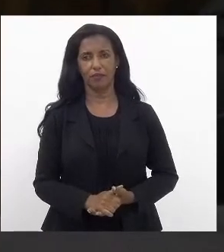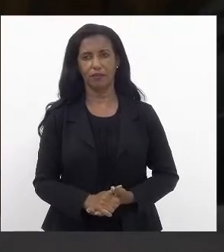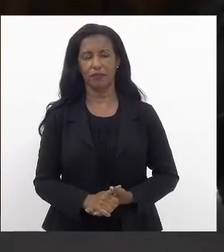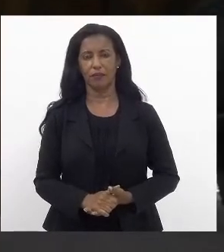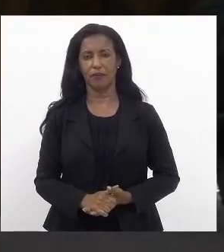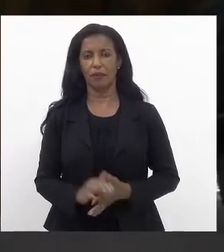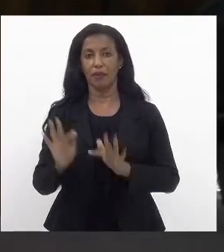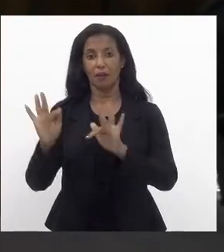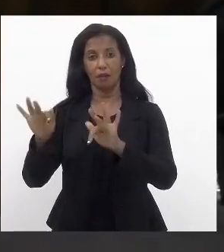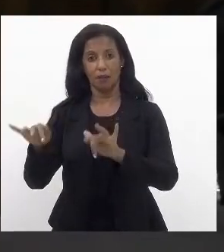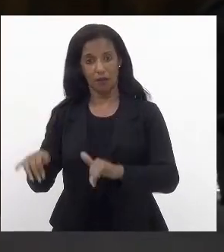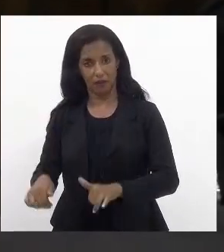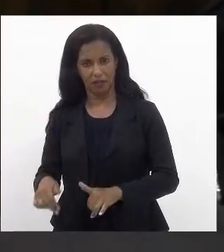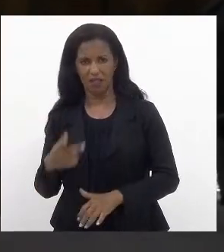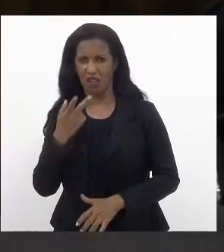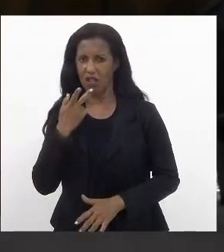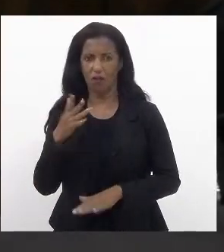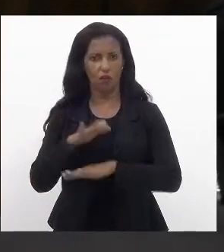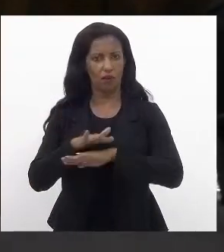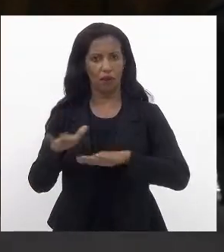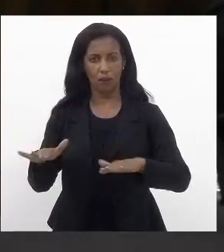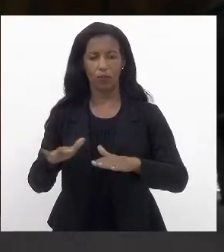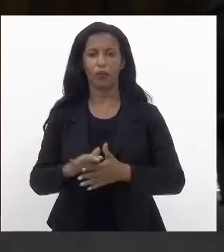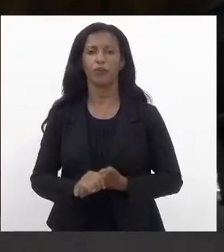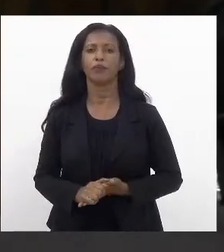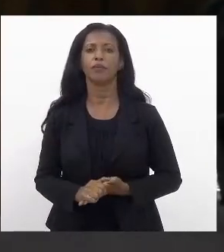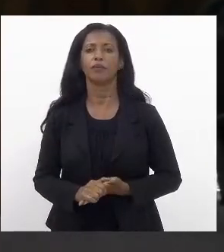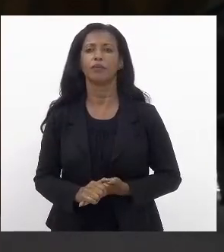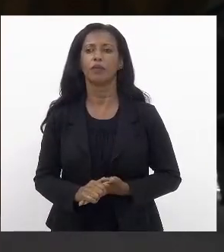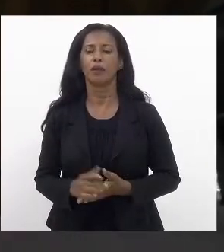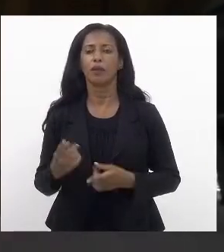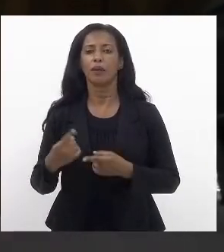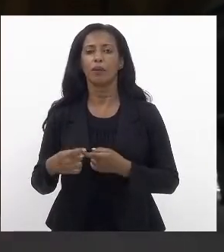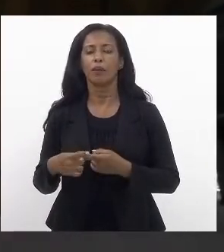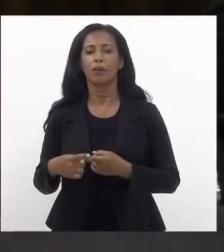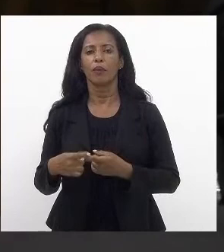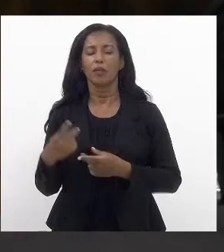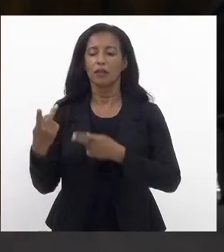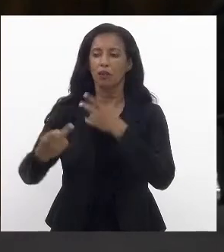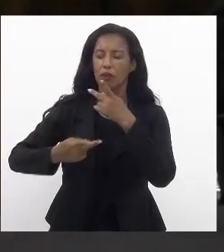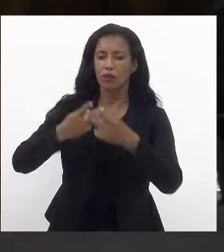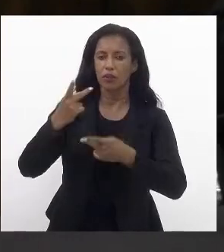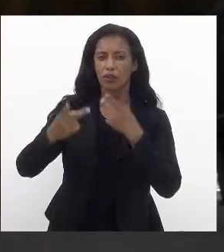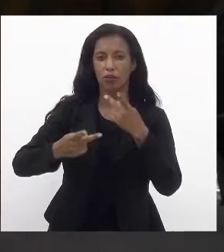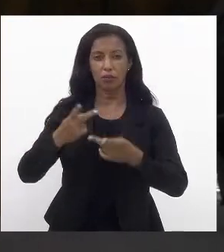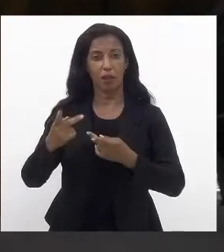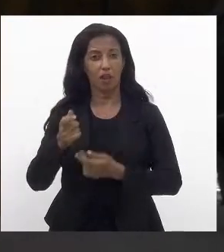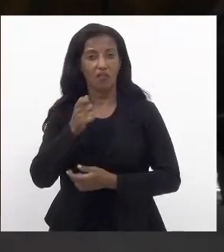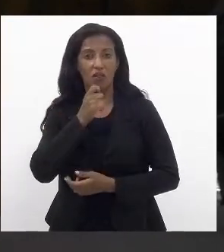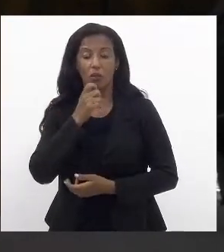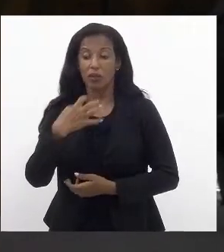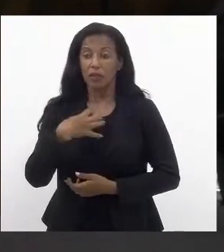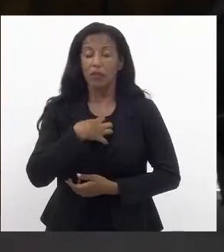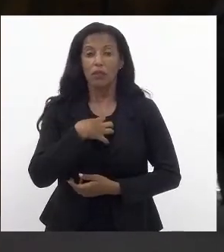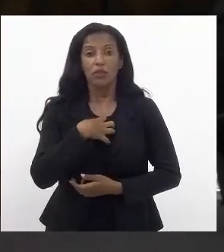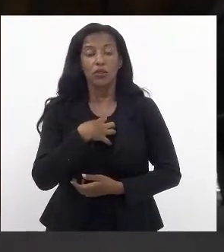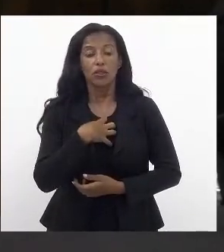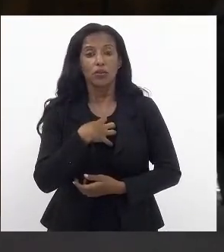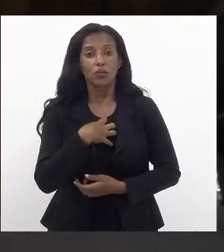Para encerrar, não quero falar muito, porque são as palavras, aliás, não tem sentido